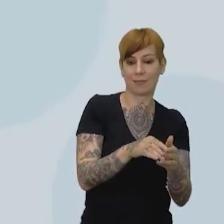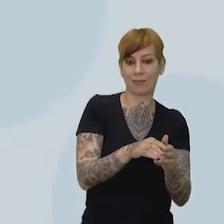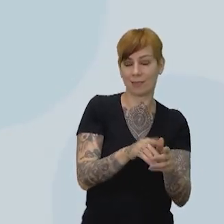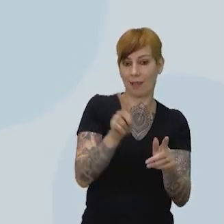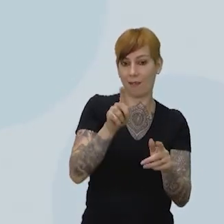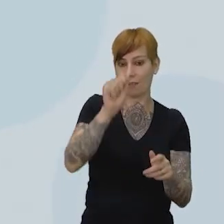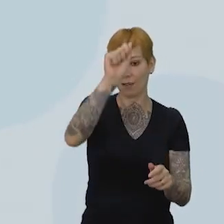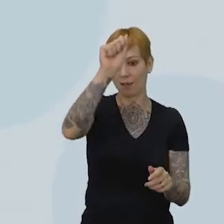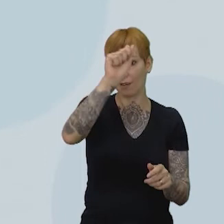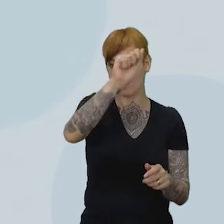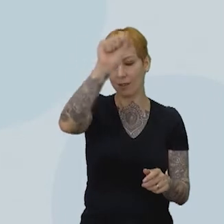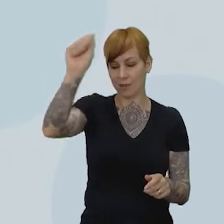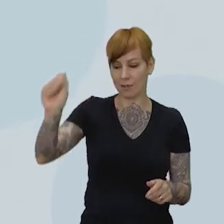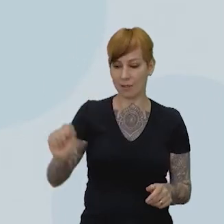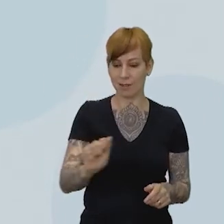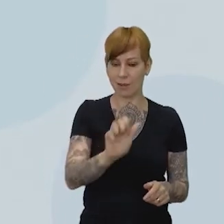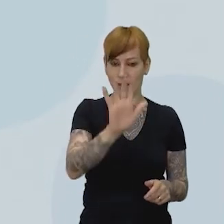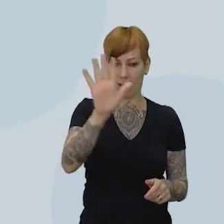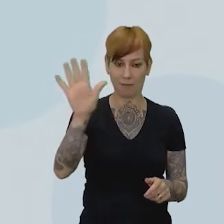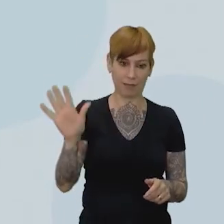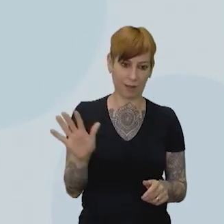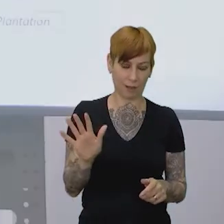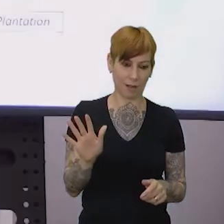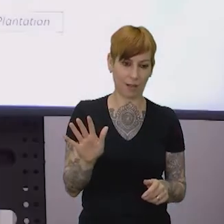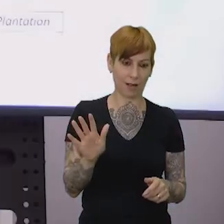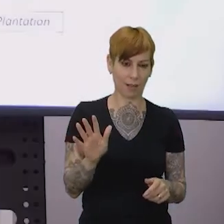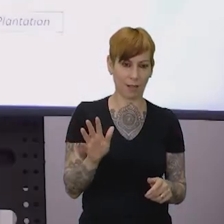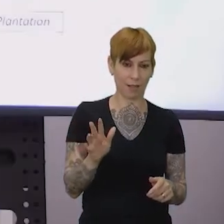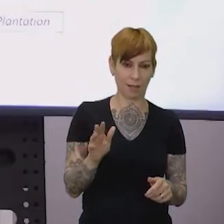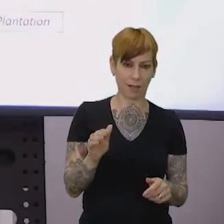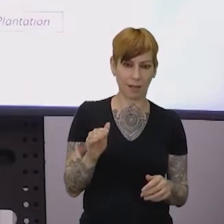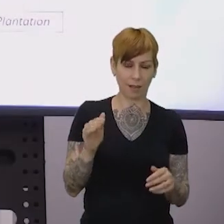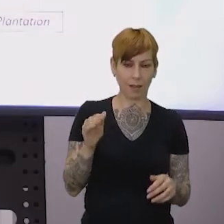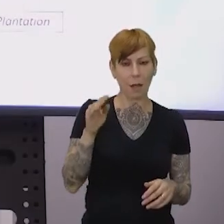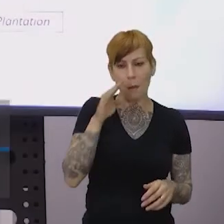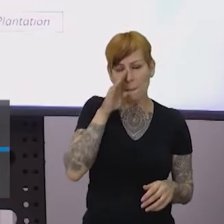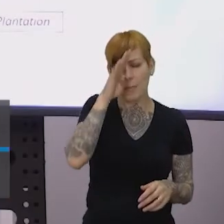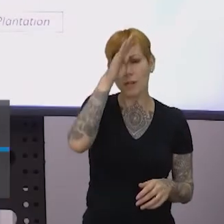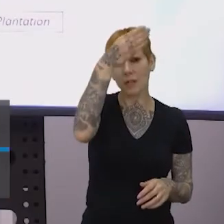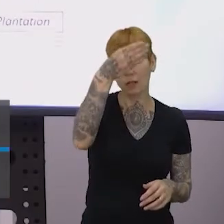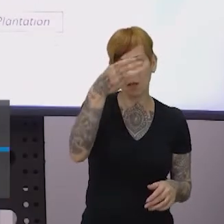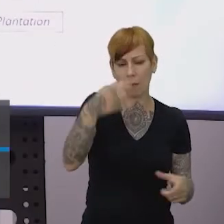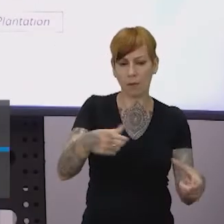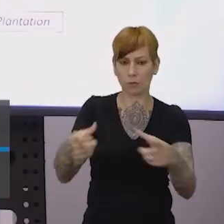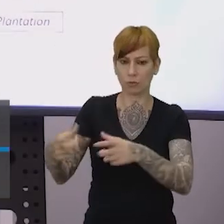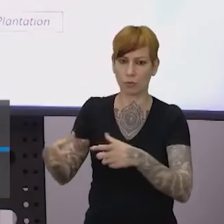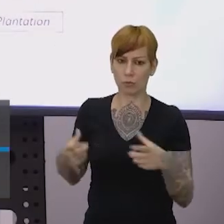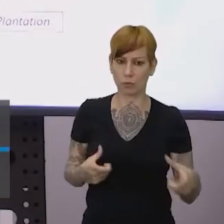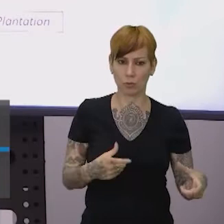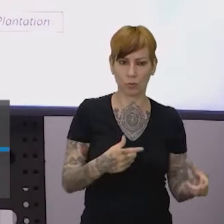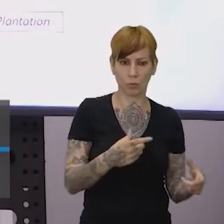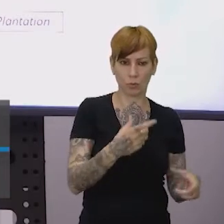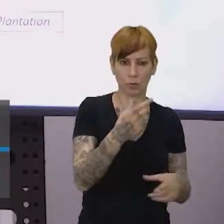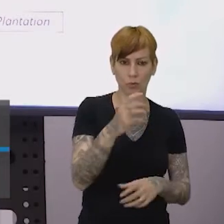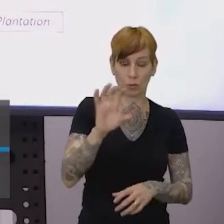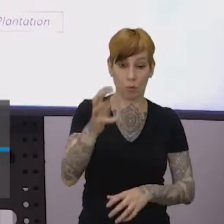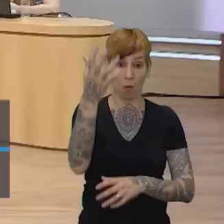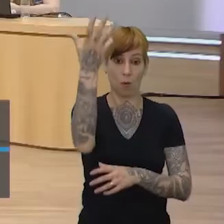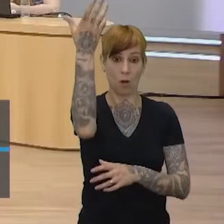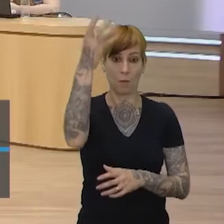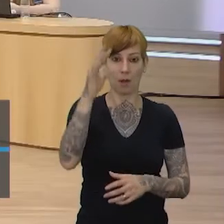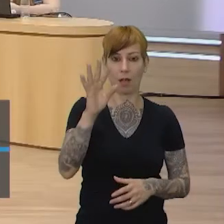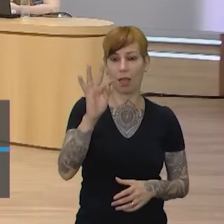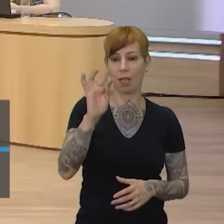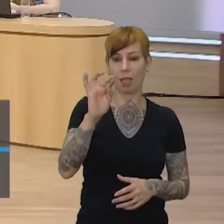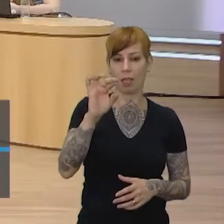regiões tropicais. Mafezinho, você já deve ter notado que quando a gente olha para a América Espanhola,